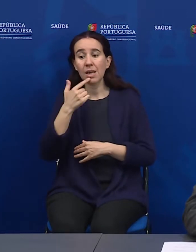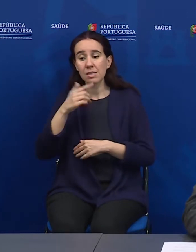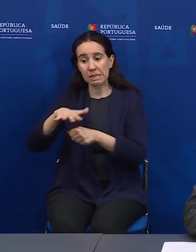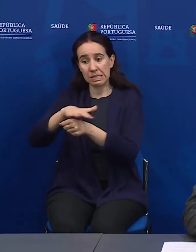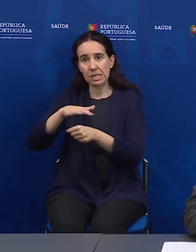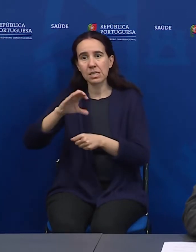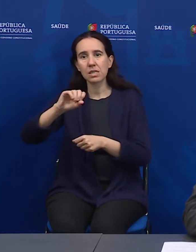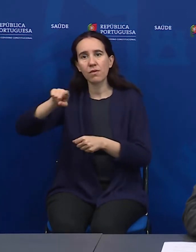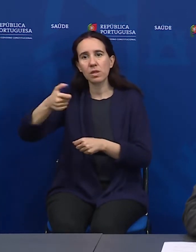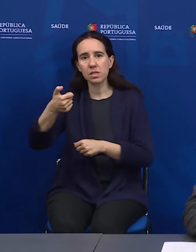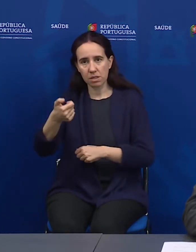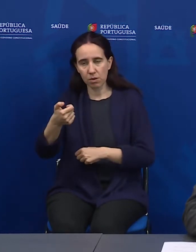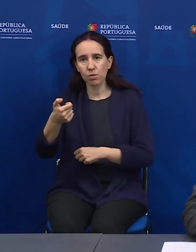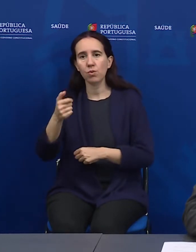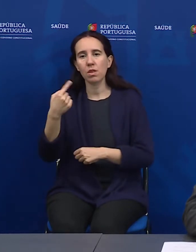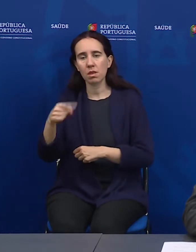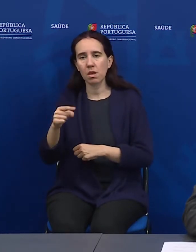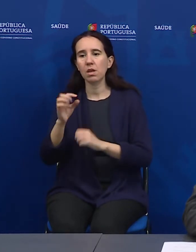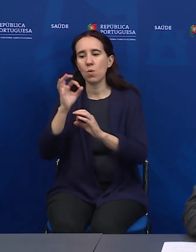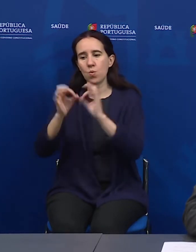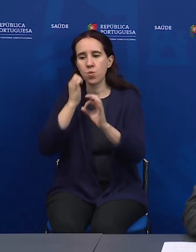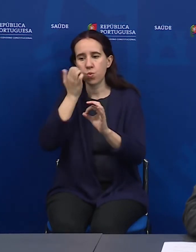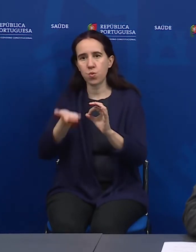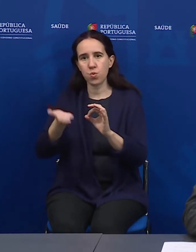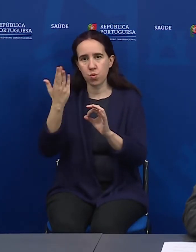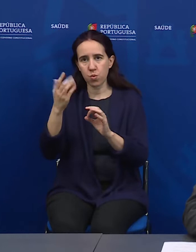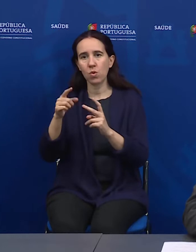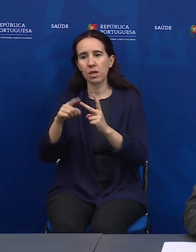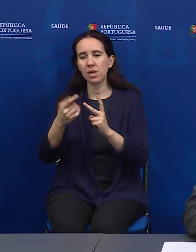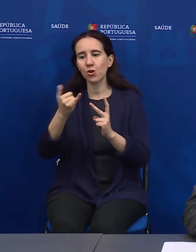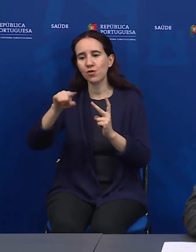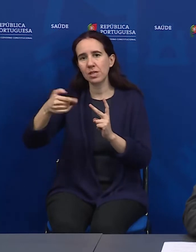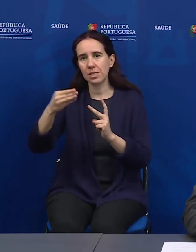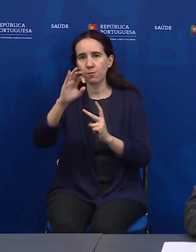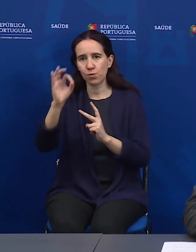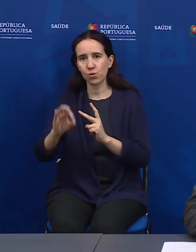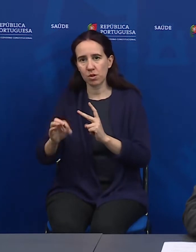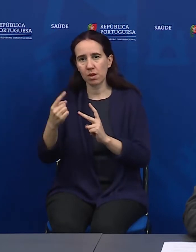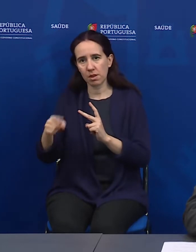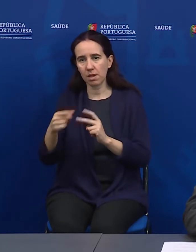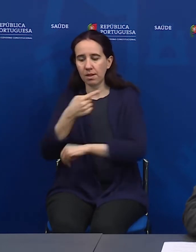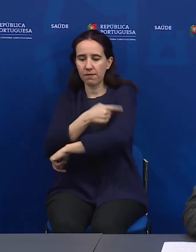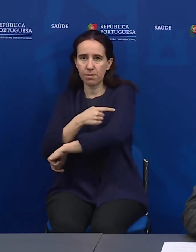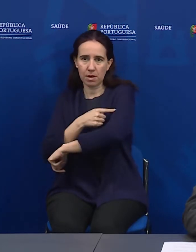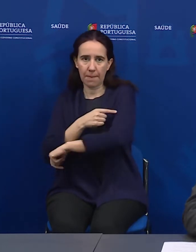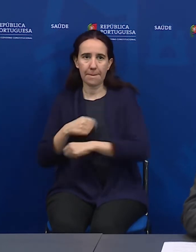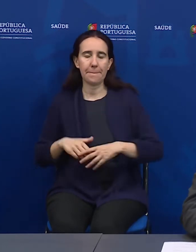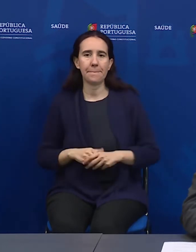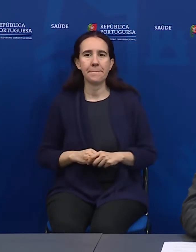que 0,5% em unidade de cuidados intensivos e 2,7% em enfermaria.